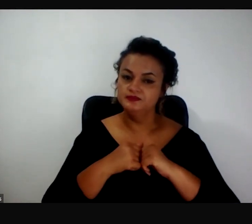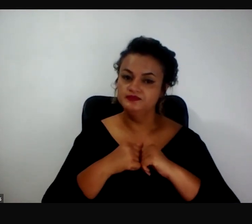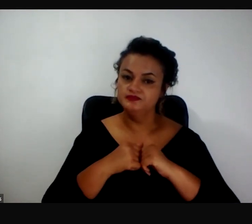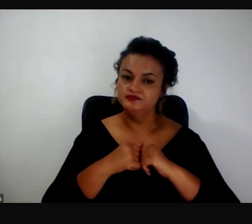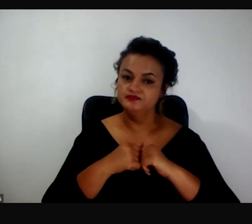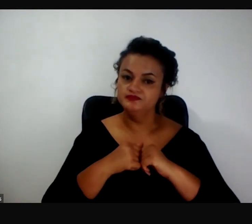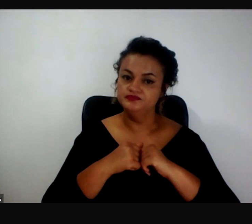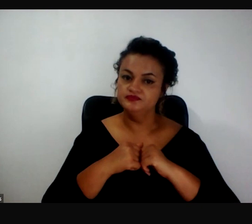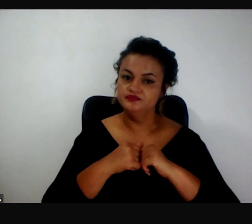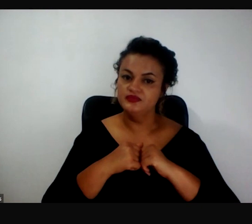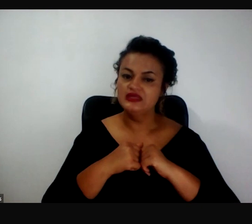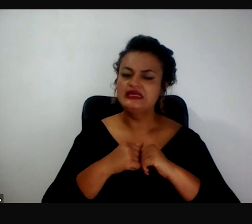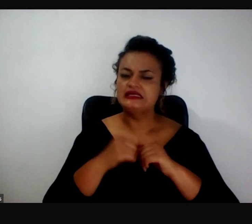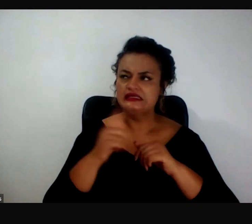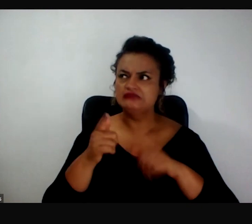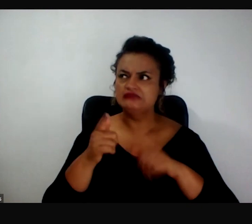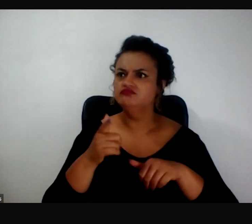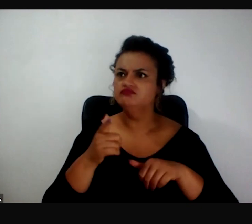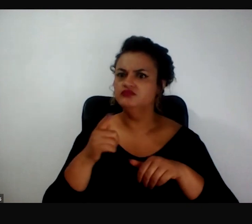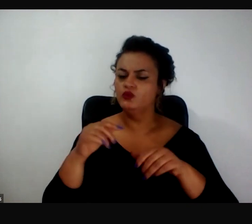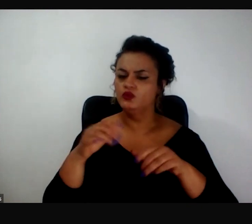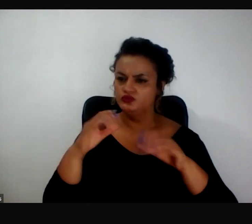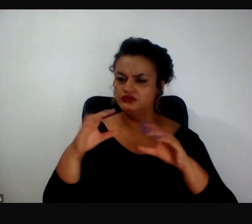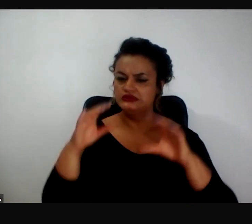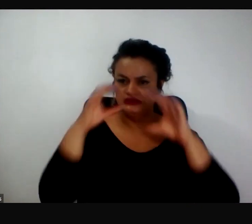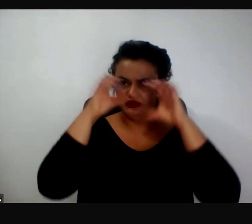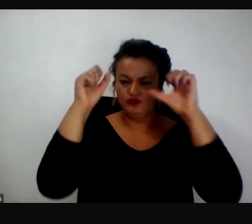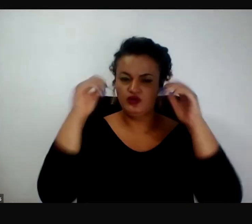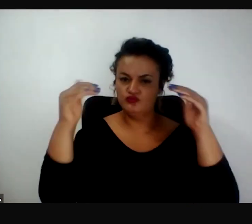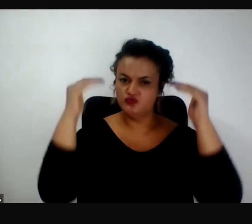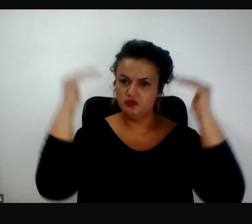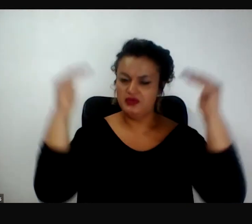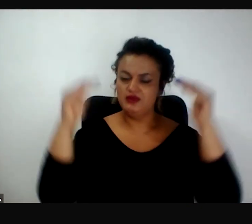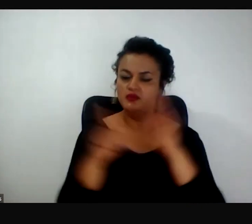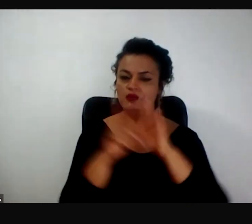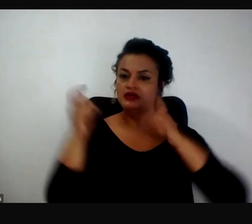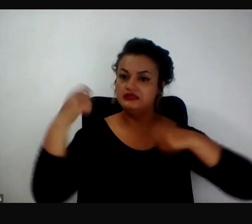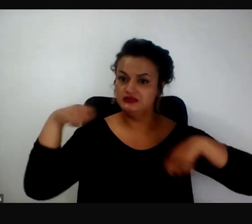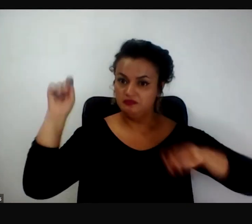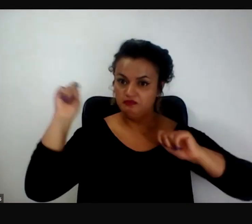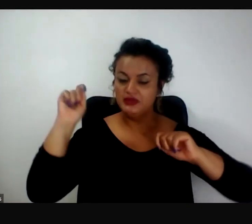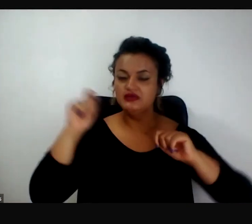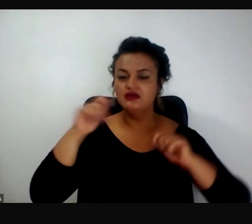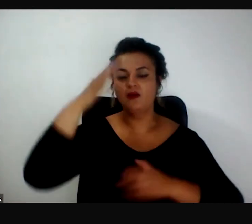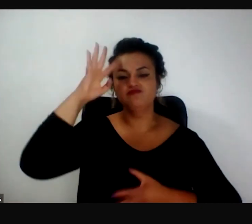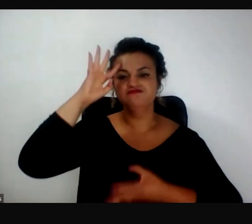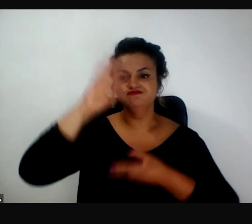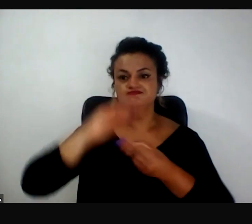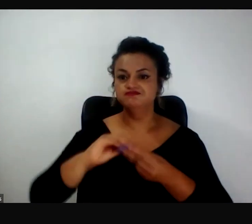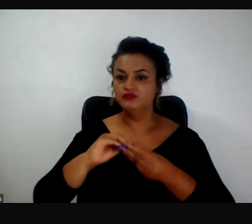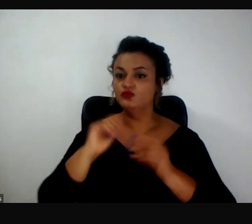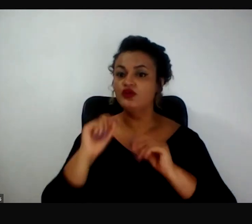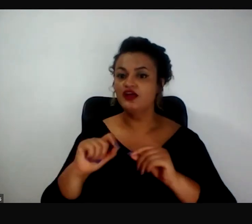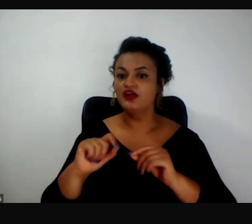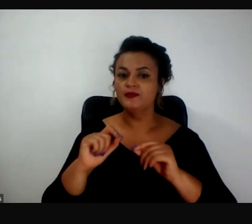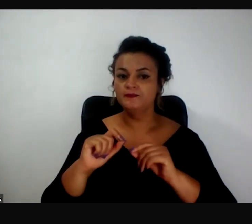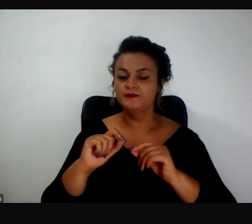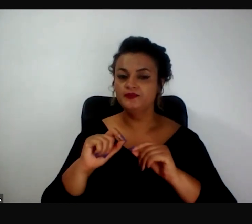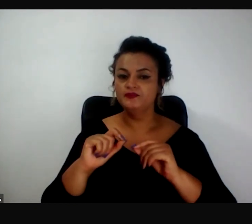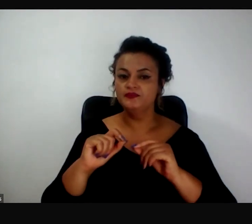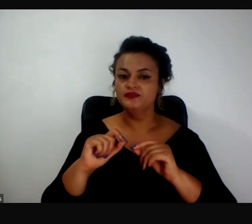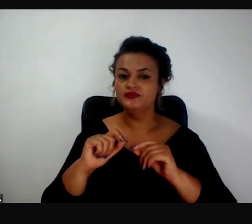muito cedo o Tribunal Supremo nosso, o Tribunal Supremo Espanhol, compreendeu que não era só um tribunal